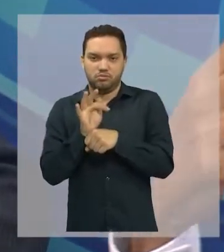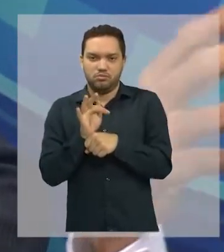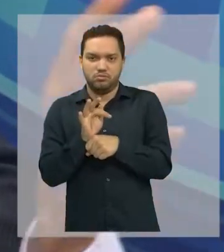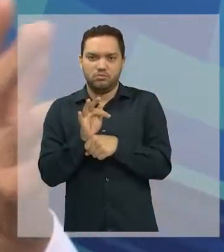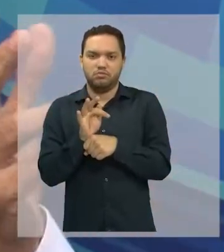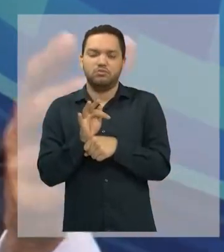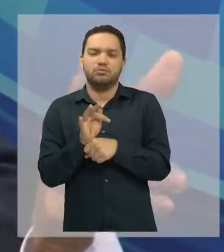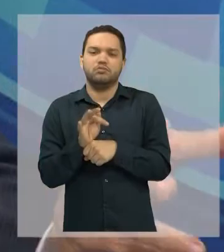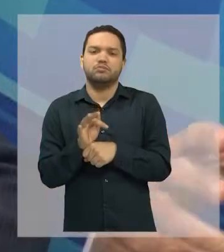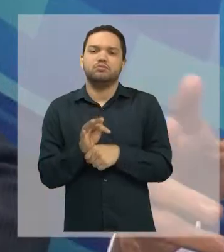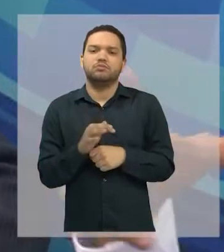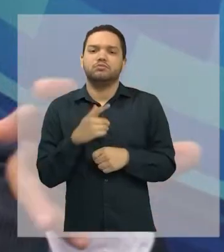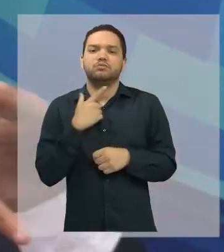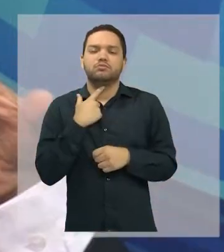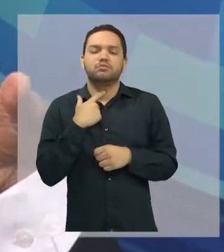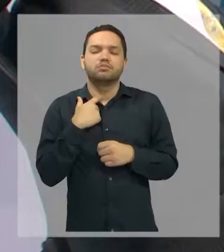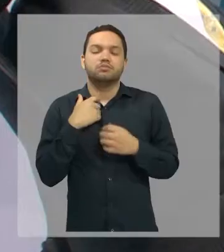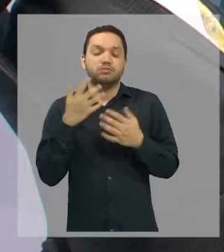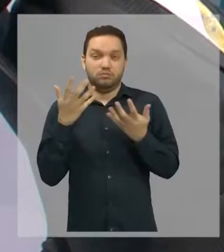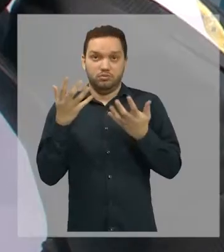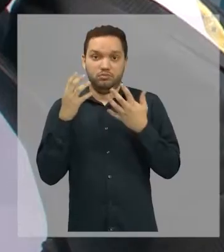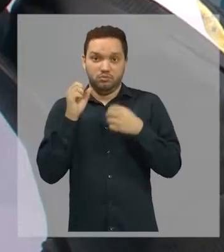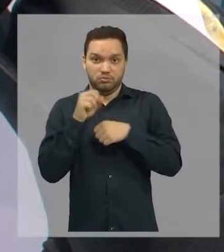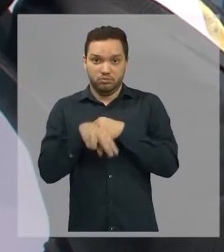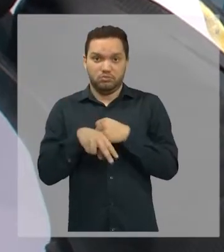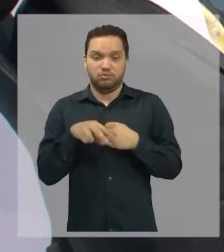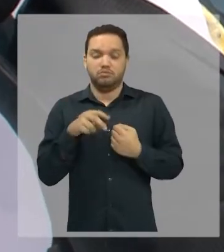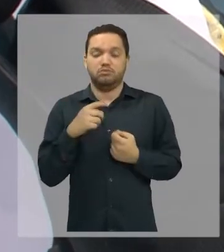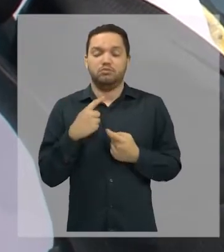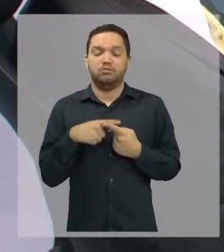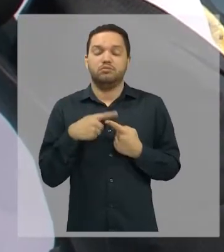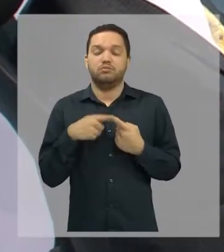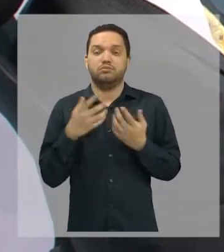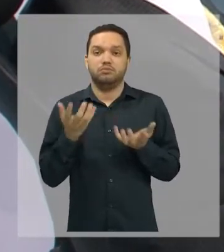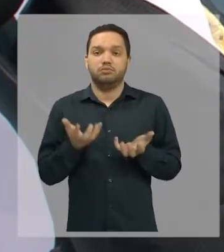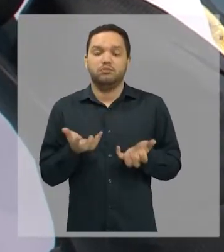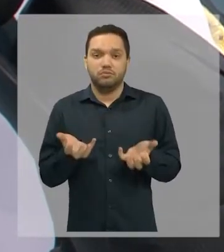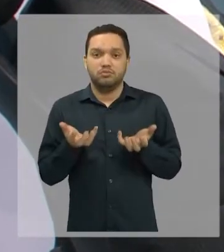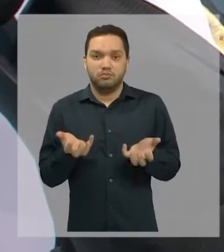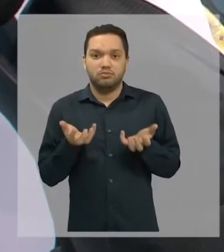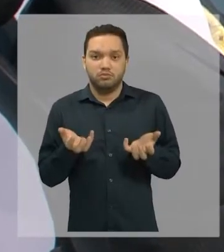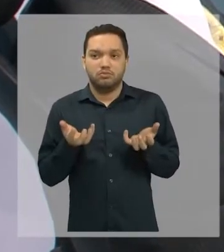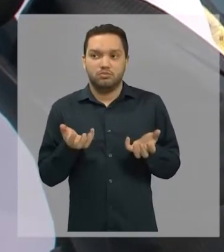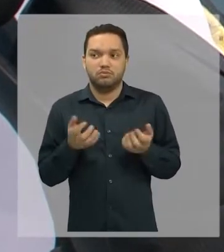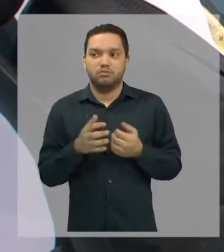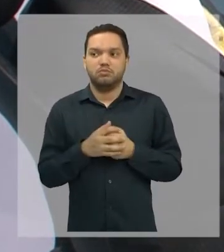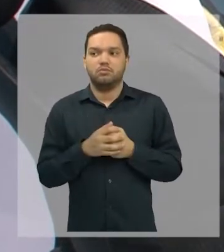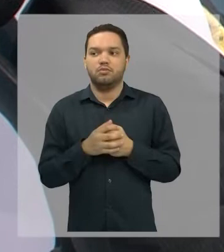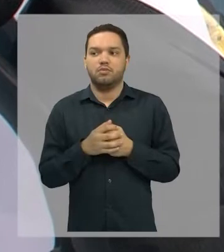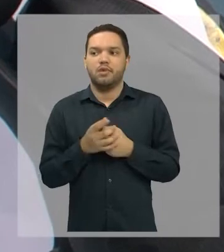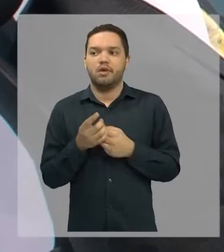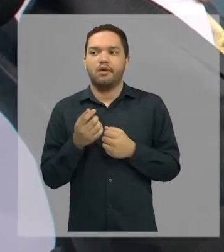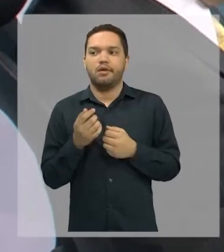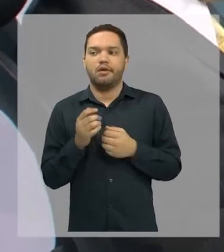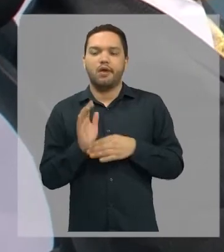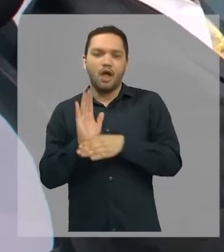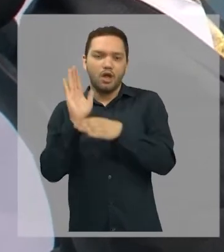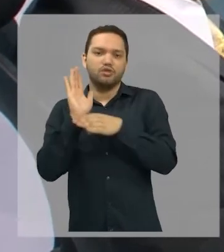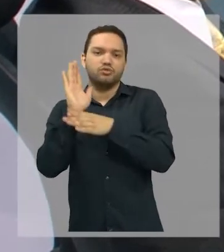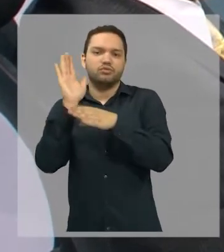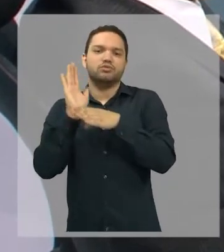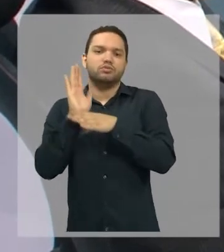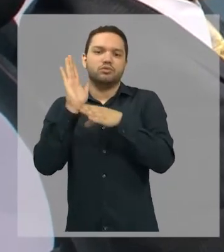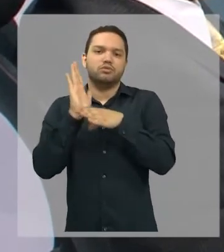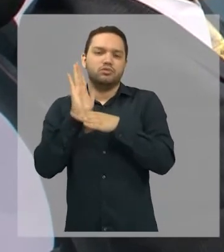seja uma motivação de quem quer, digamos, incrementar o escritório do filho ou coisa assim. Eu acho que é uma